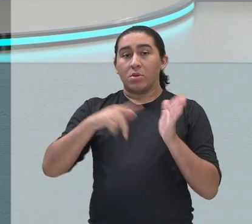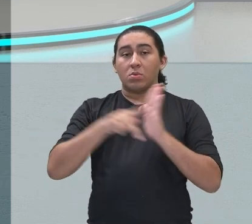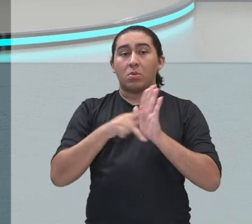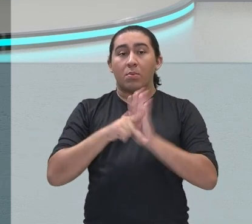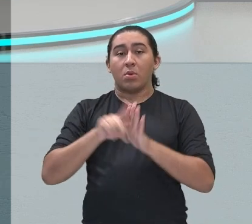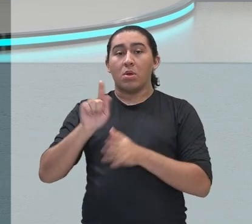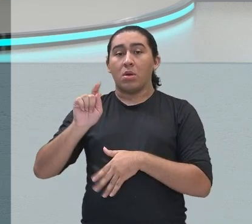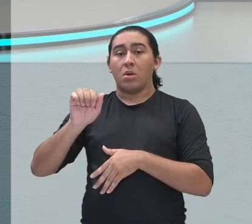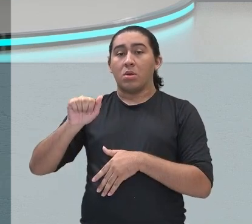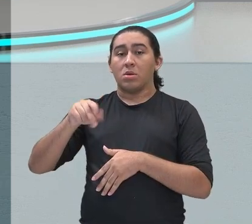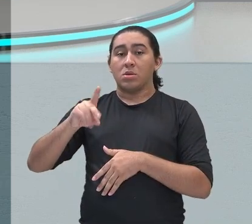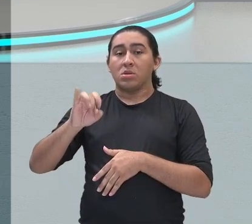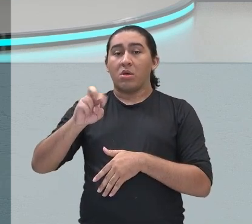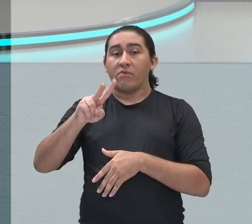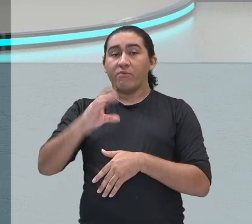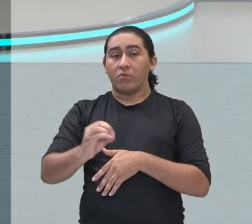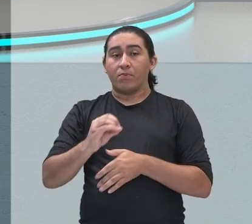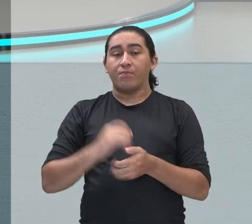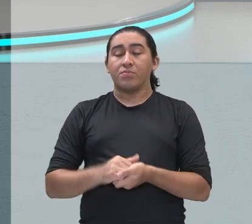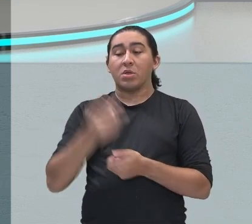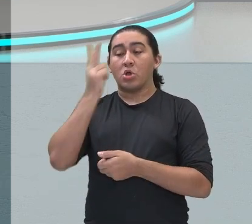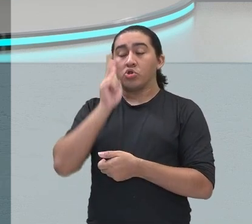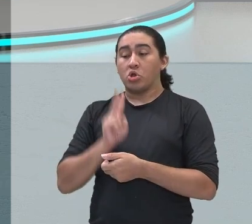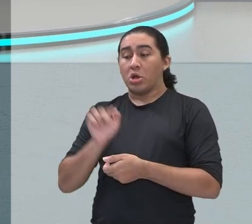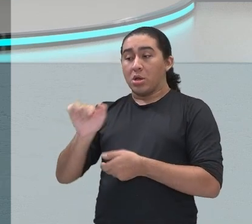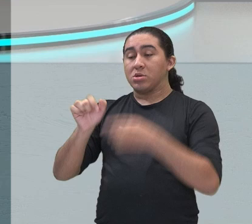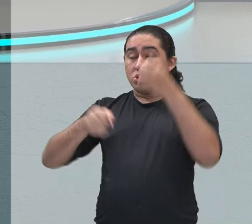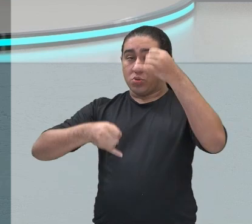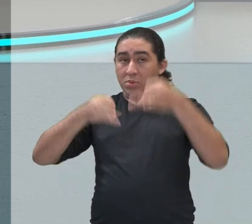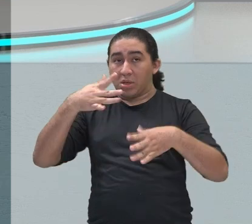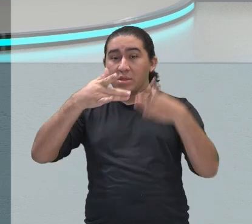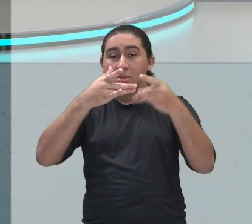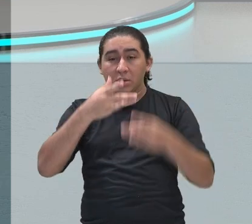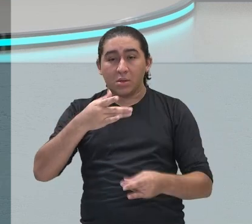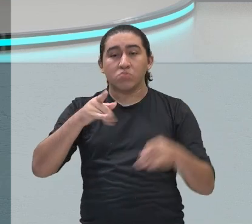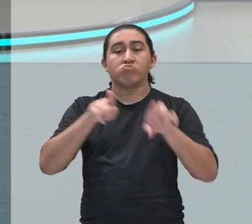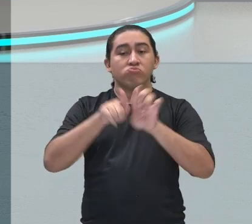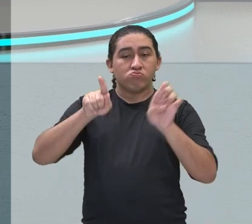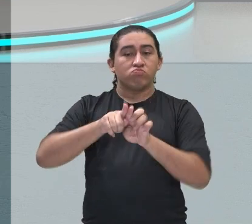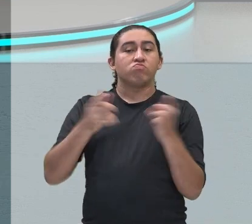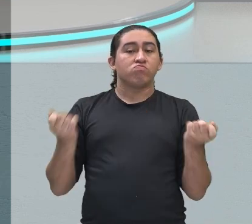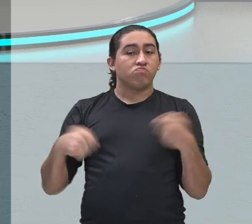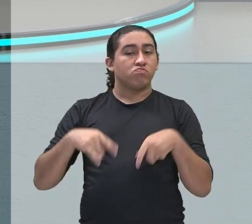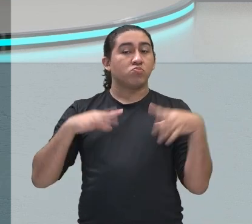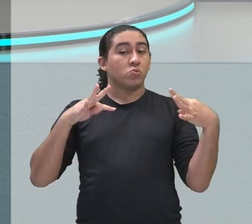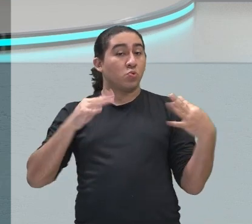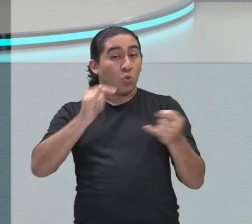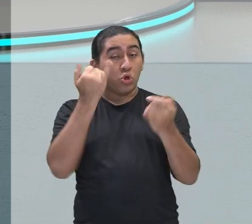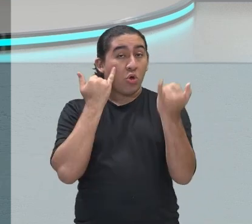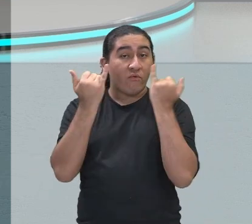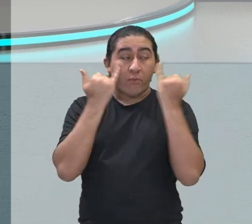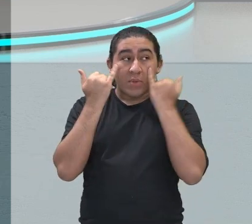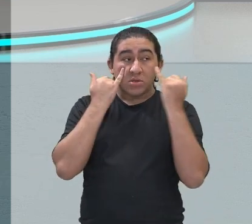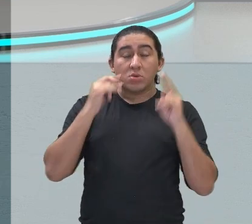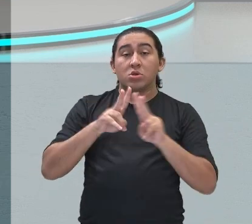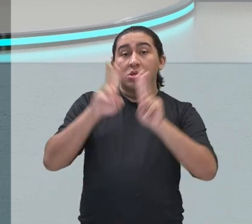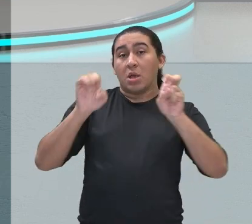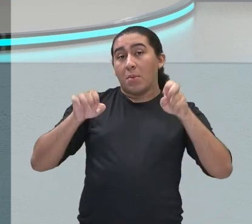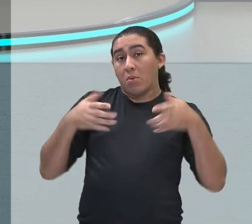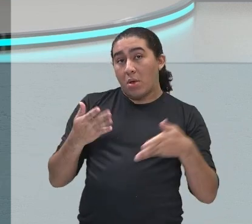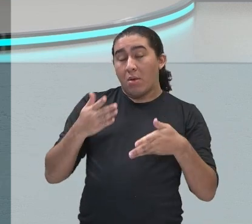Gândavo, a história que ele conta. E ele conta e detalha todos